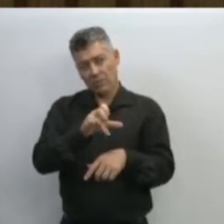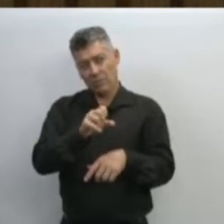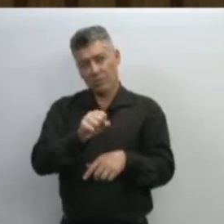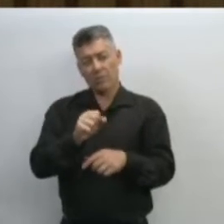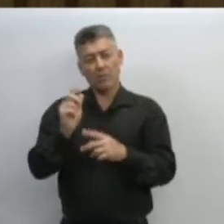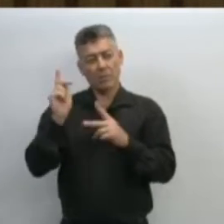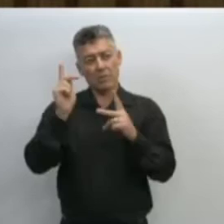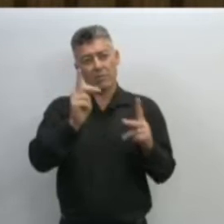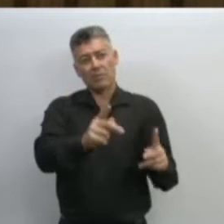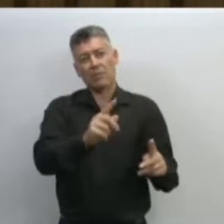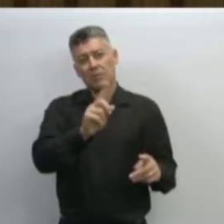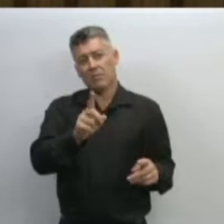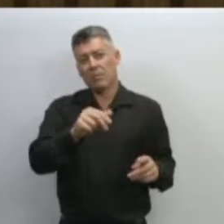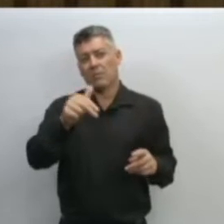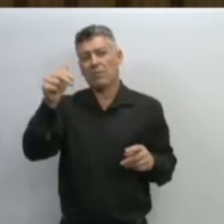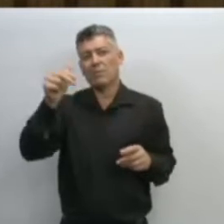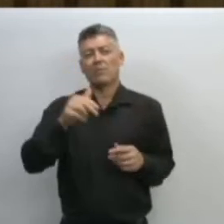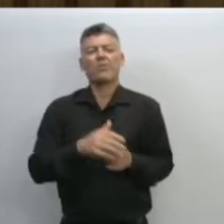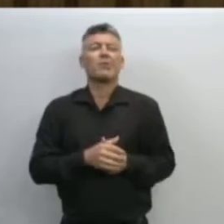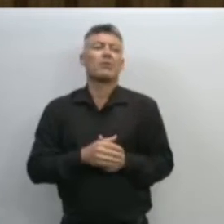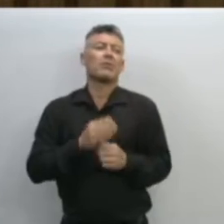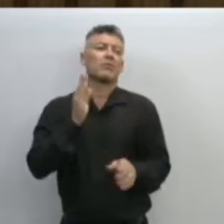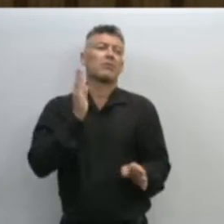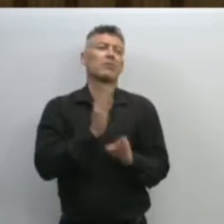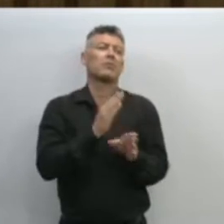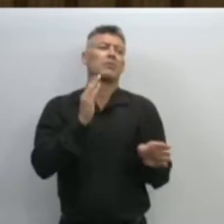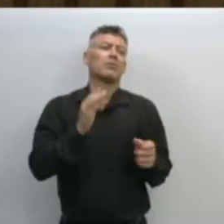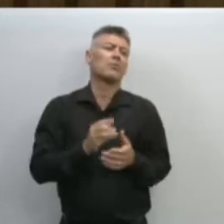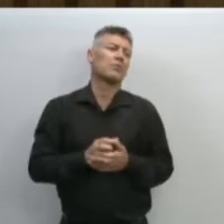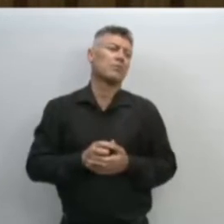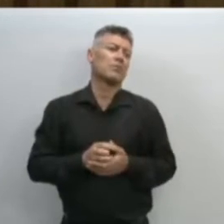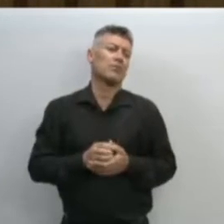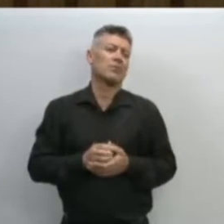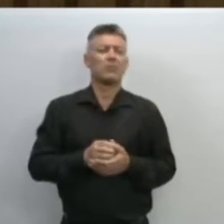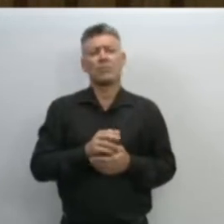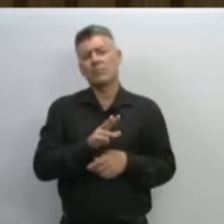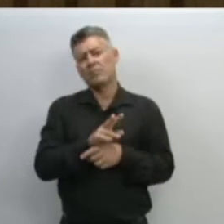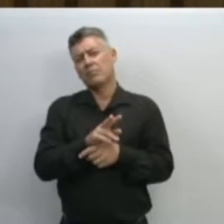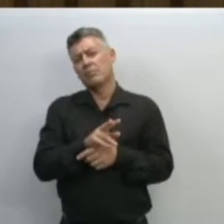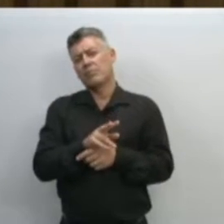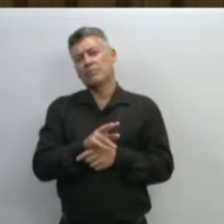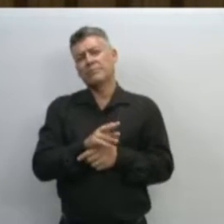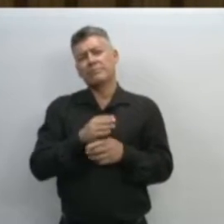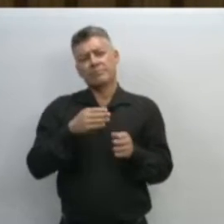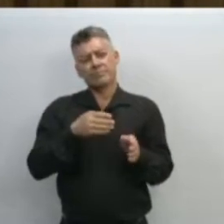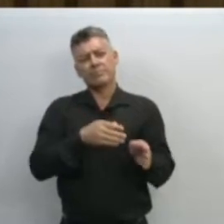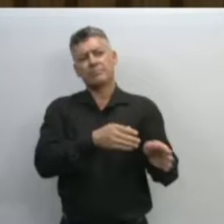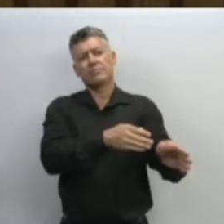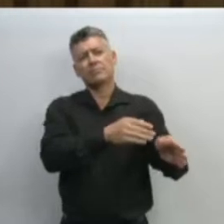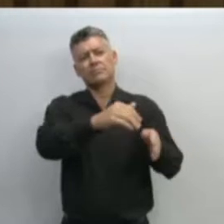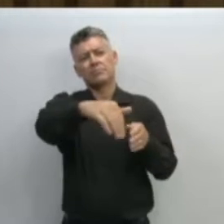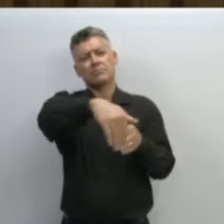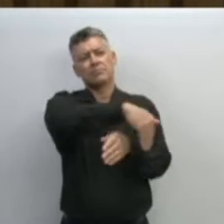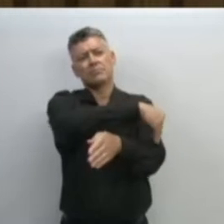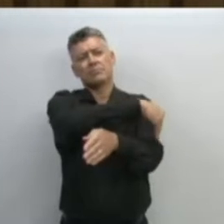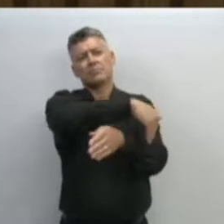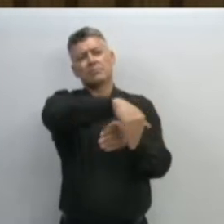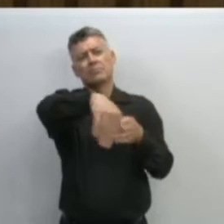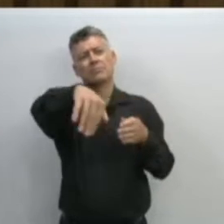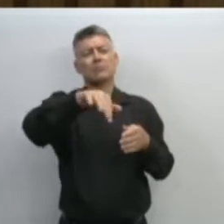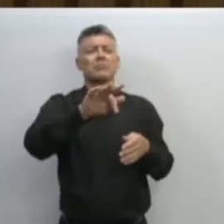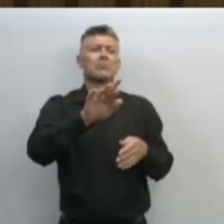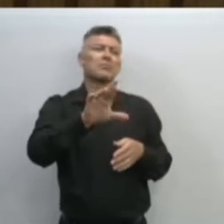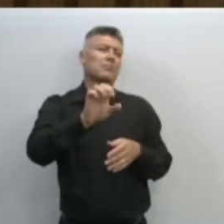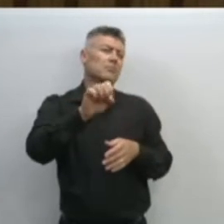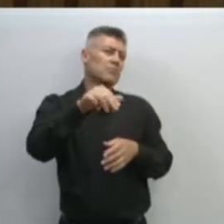Norte, nós nos deslocamos um pouco mais à frente e fomos até a Avenida das Fronteiras, ali nas